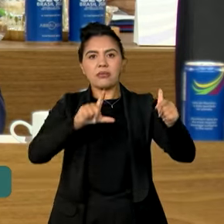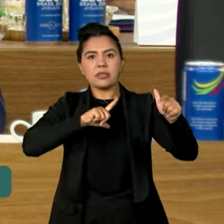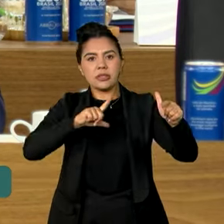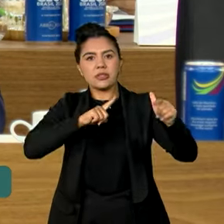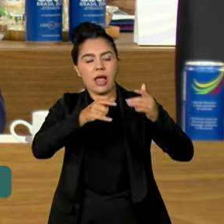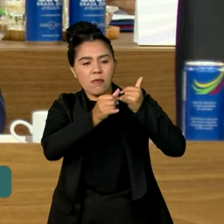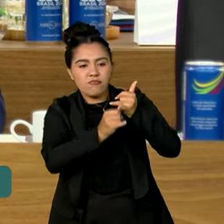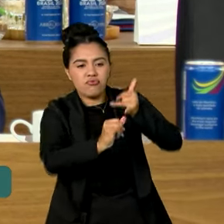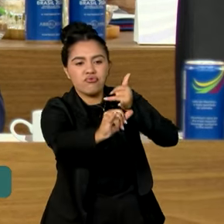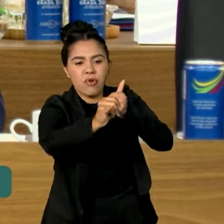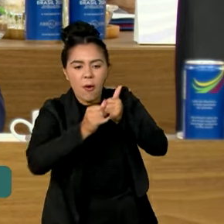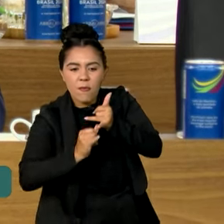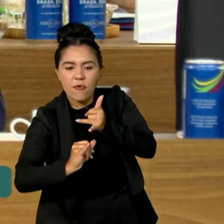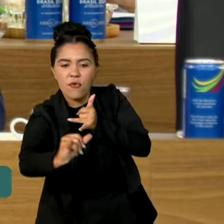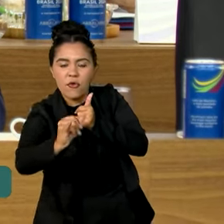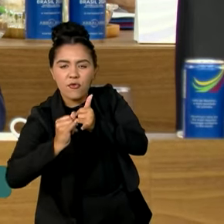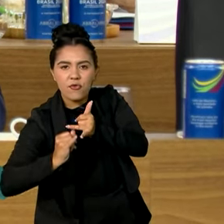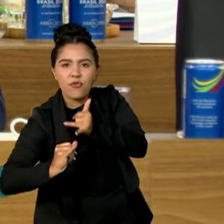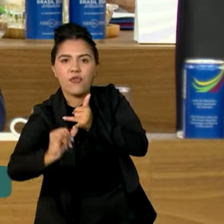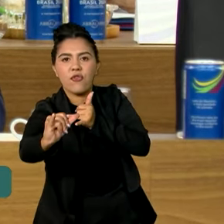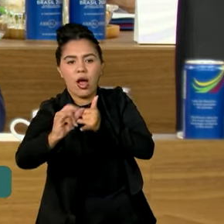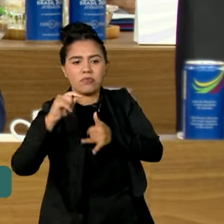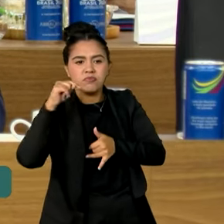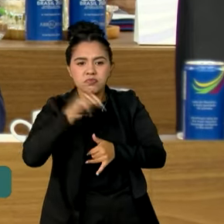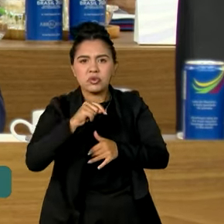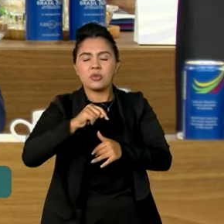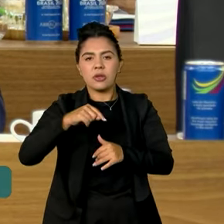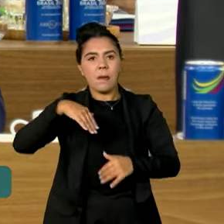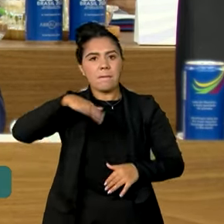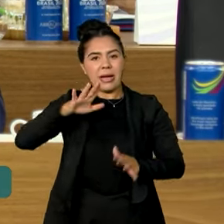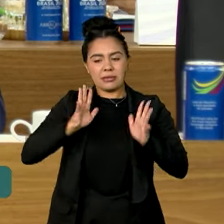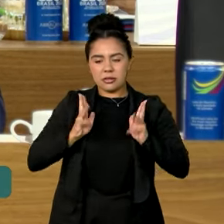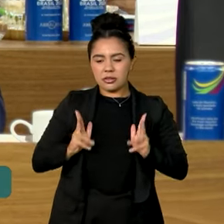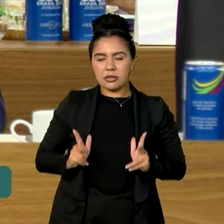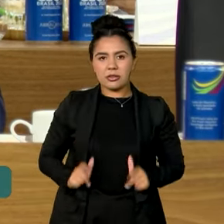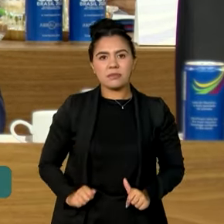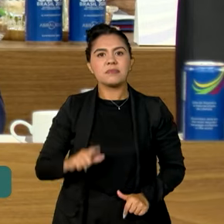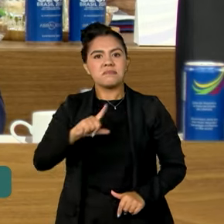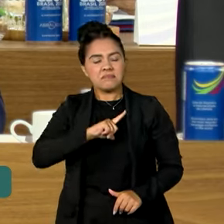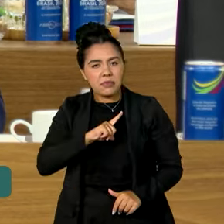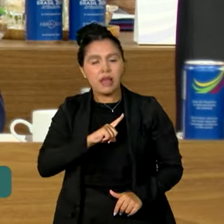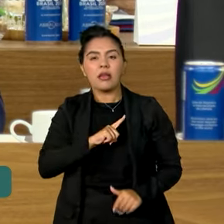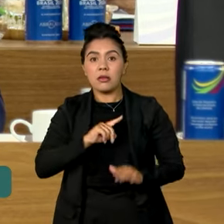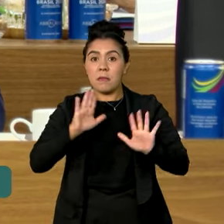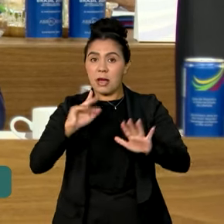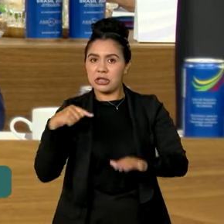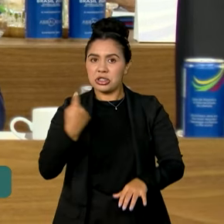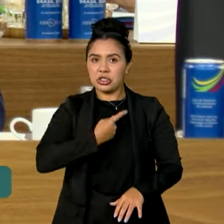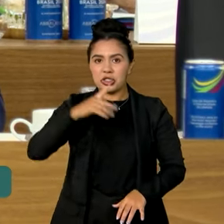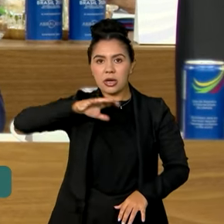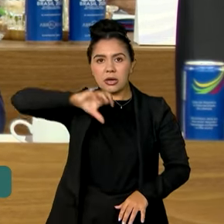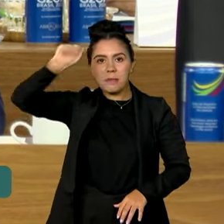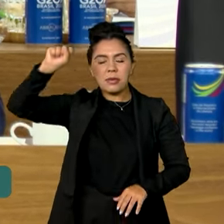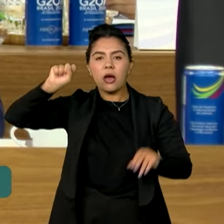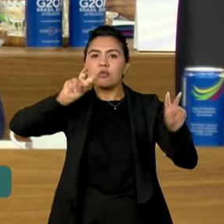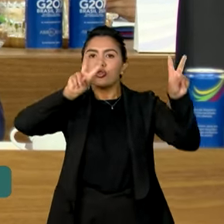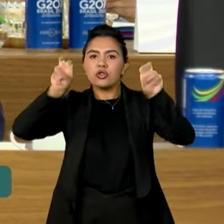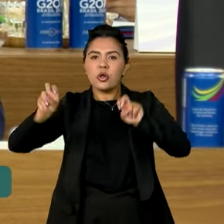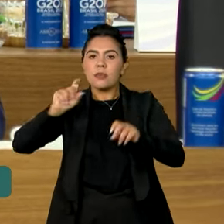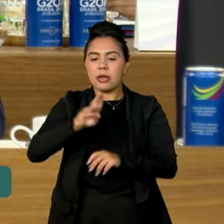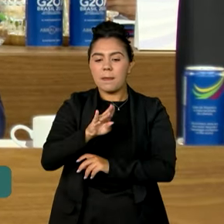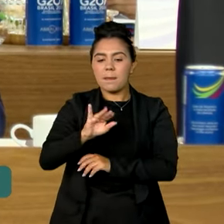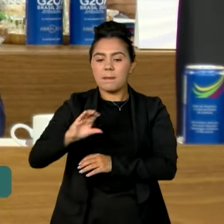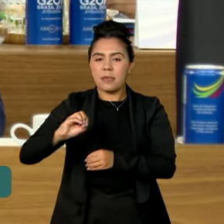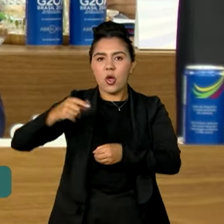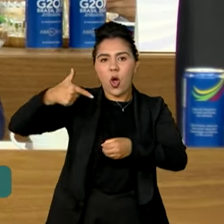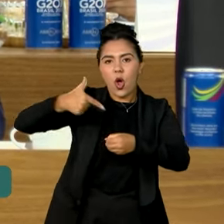com 90% de eletricidade proveniente de fontes renováveis. Somos campeões de biocombustíveis.